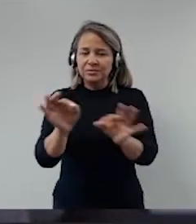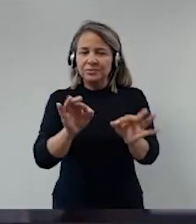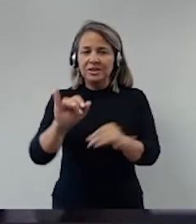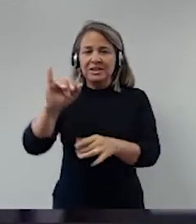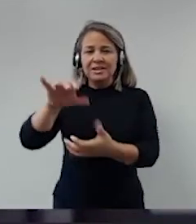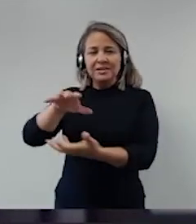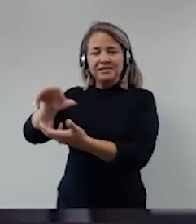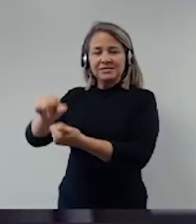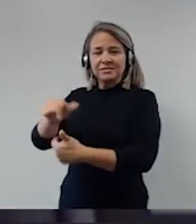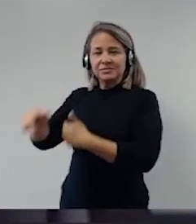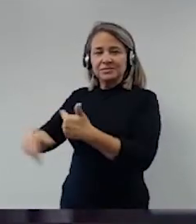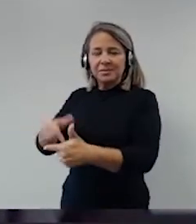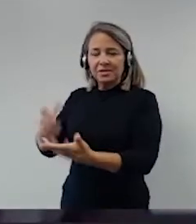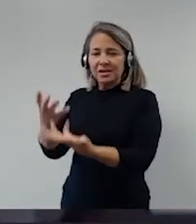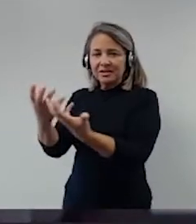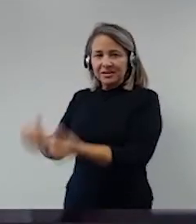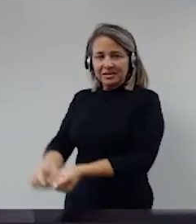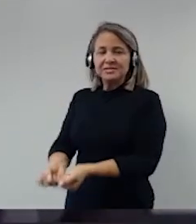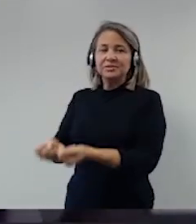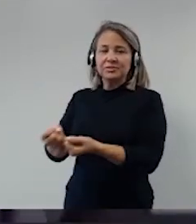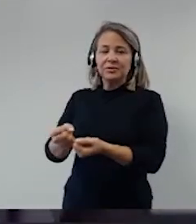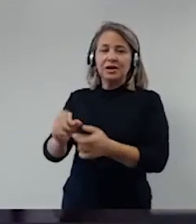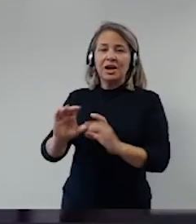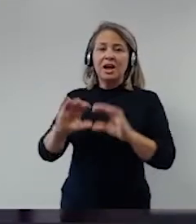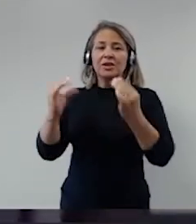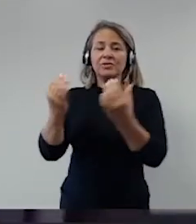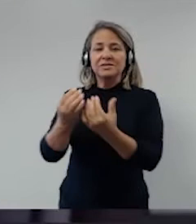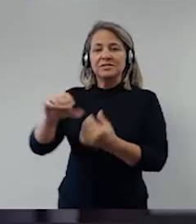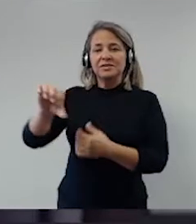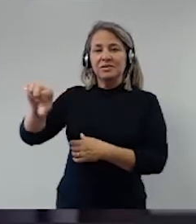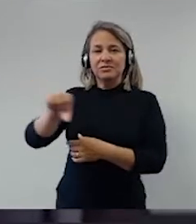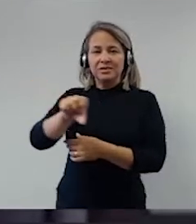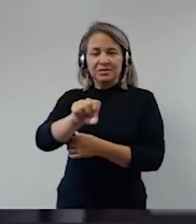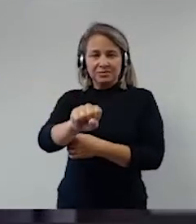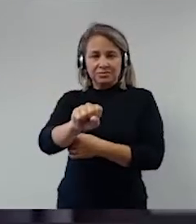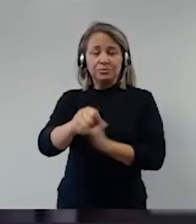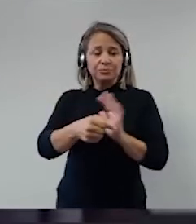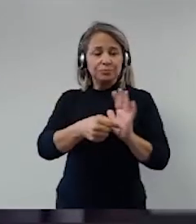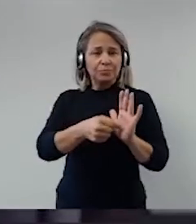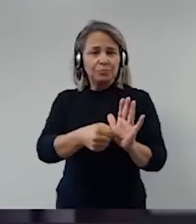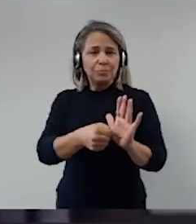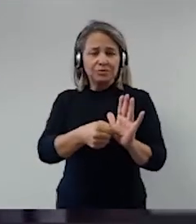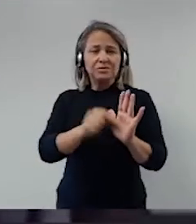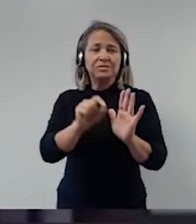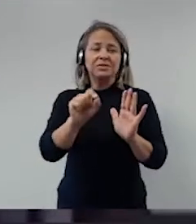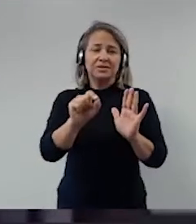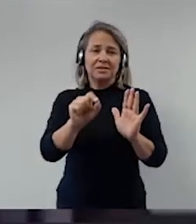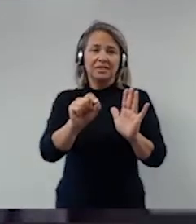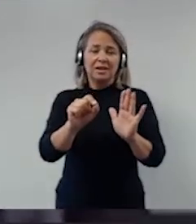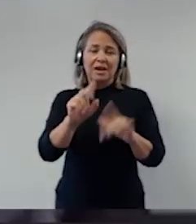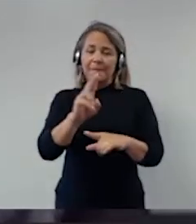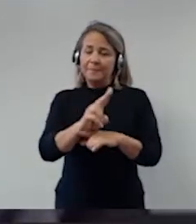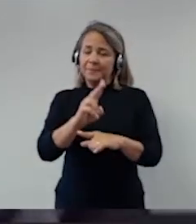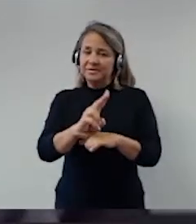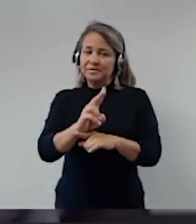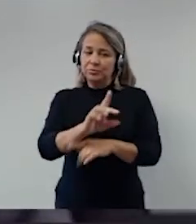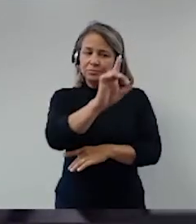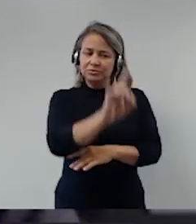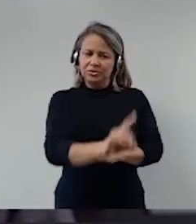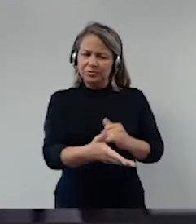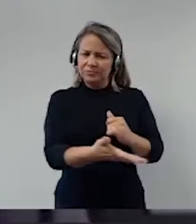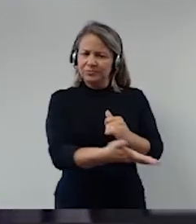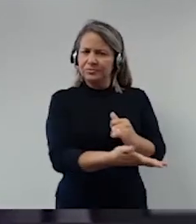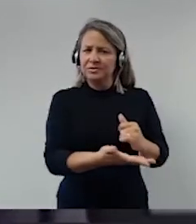Trabalho, e que aderiu à Convenção 98, traz em seu âmago essa proteção como direito